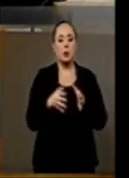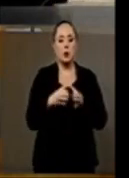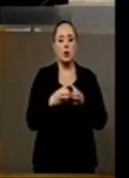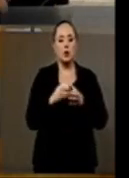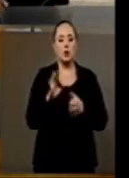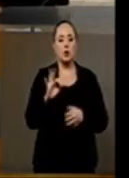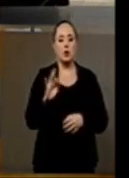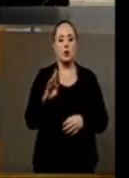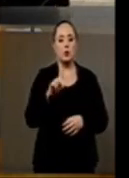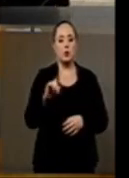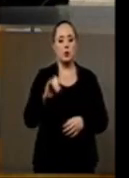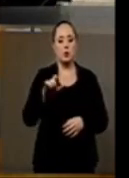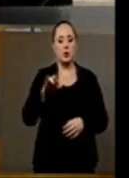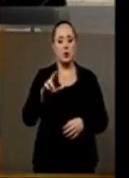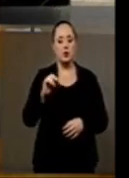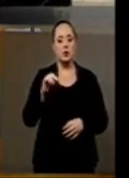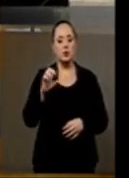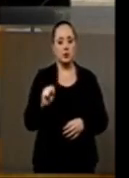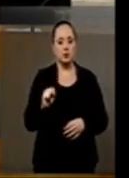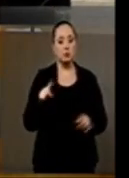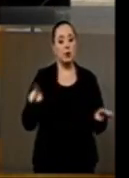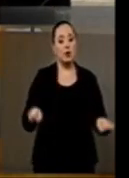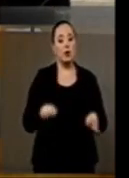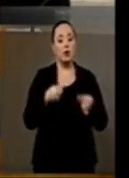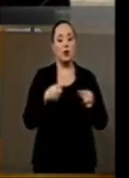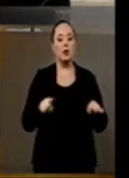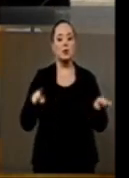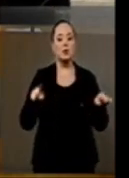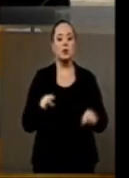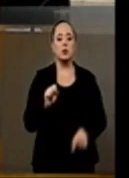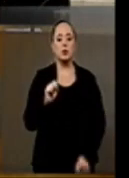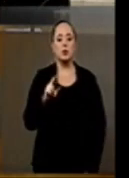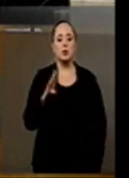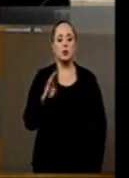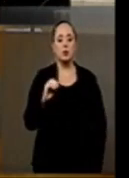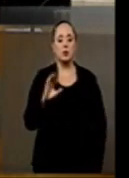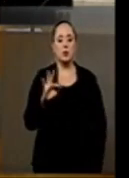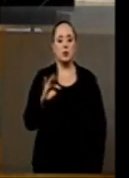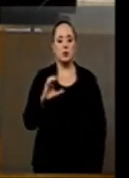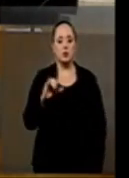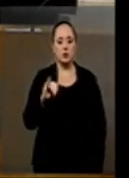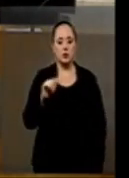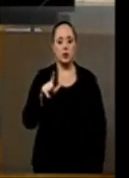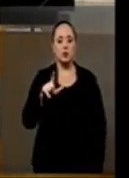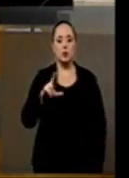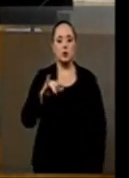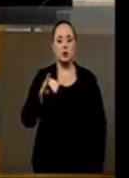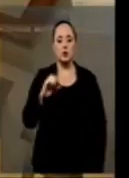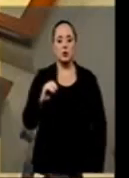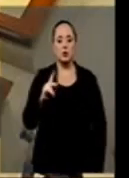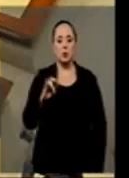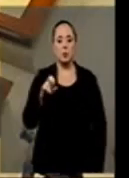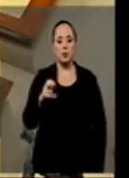de brasília sob a regência do sub oficial lúcio pinheiro morgado